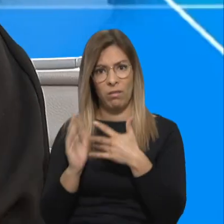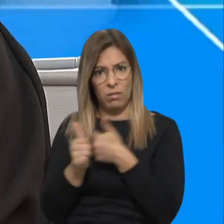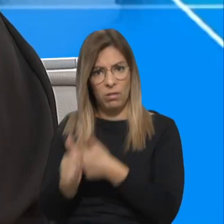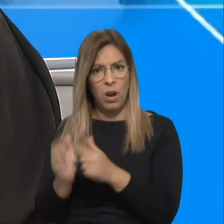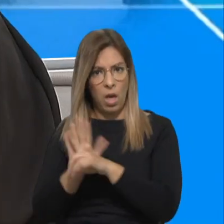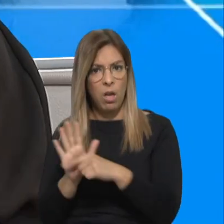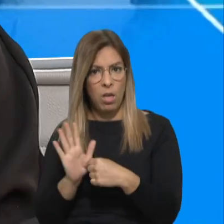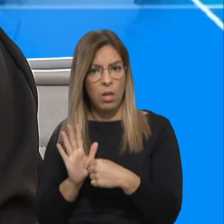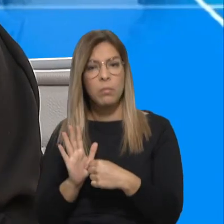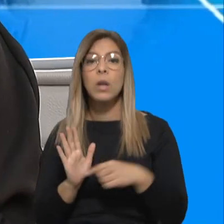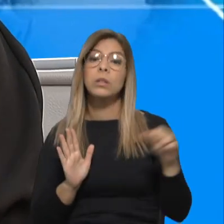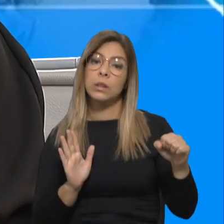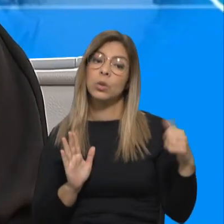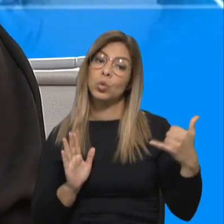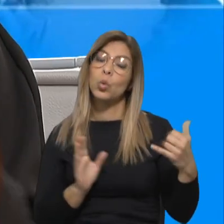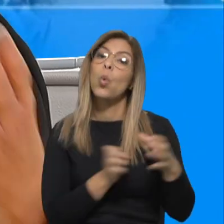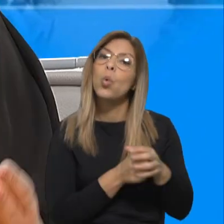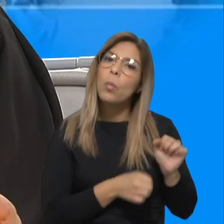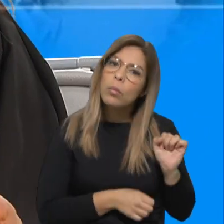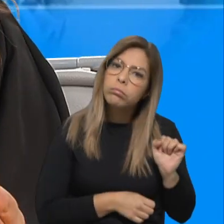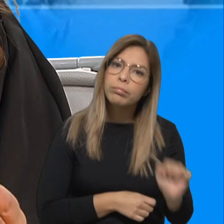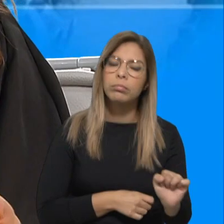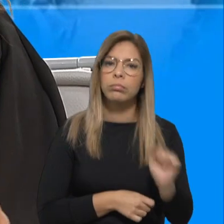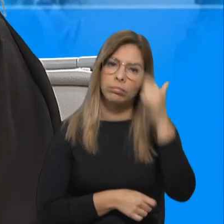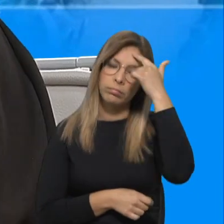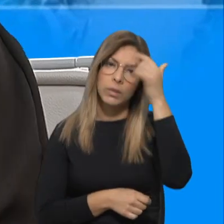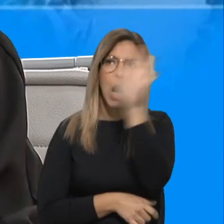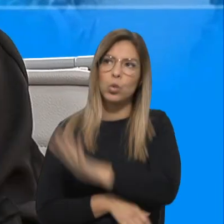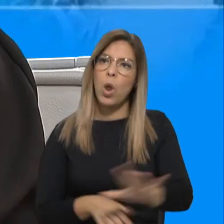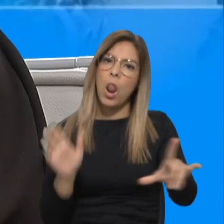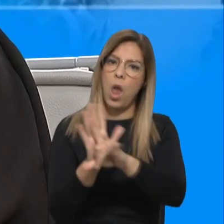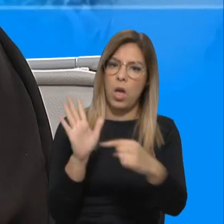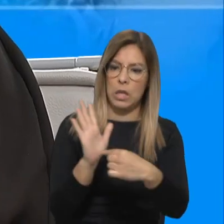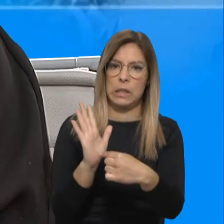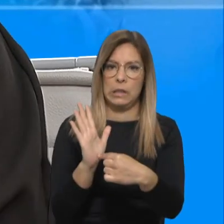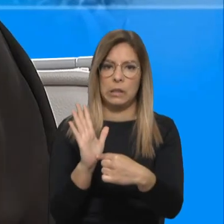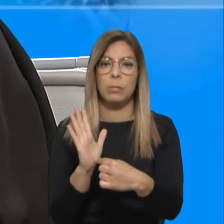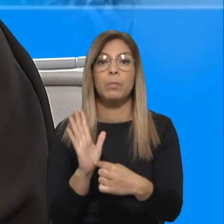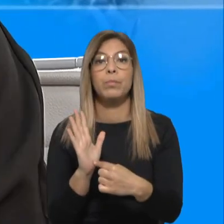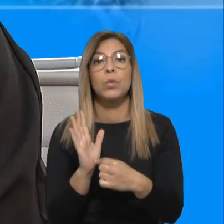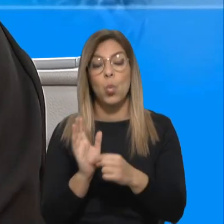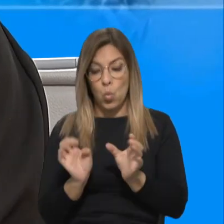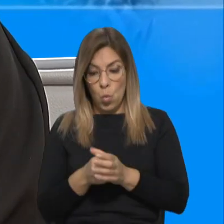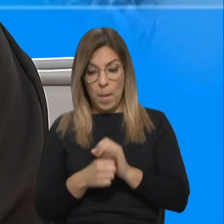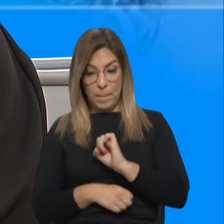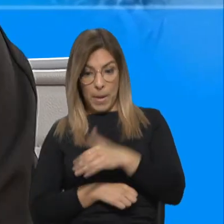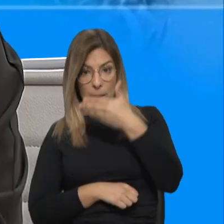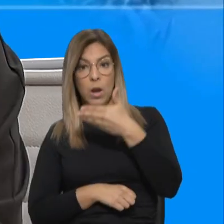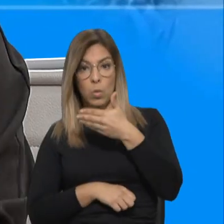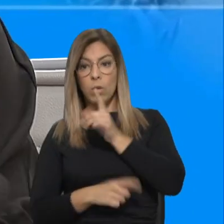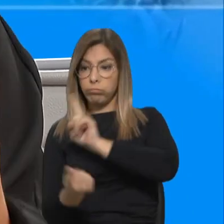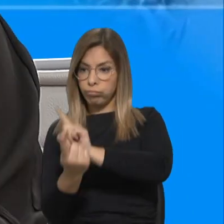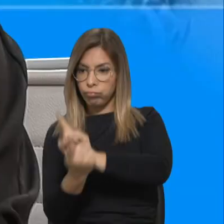e, de facto, o segundo grupo vai ter em conta a jurisprudência nacional. Este primeiro grupo está a fazer a avaliação do dano